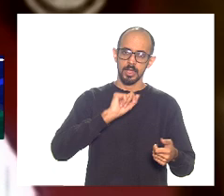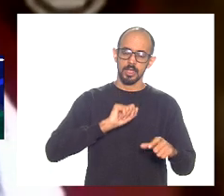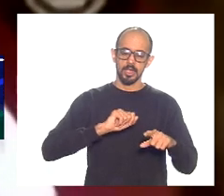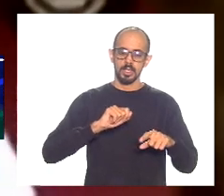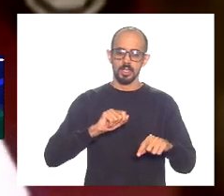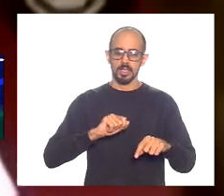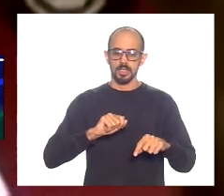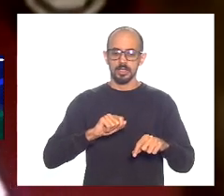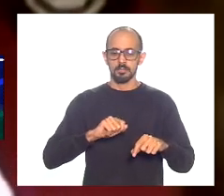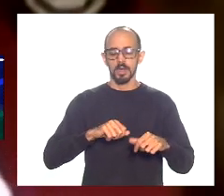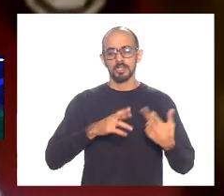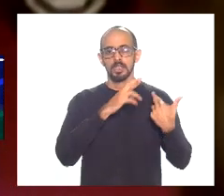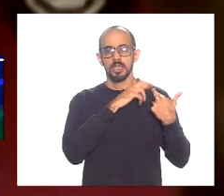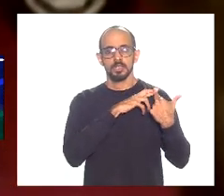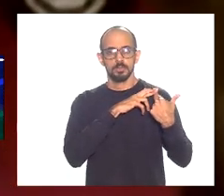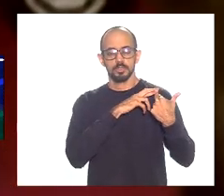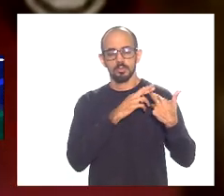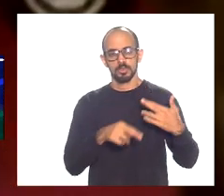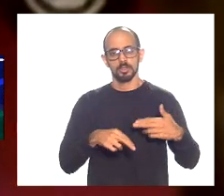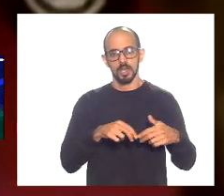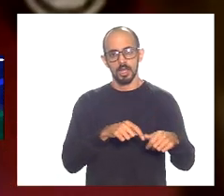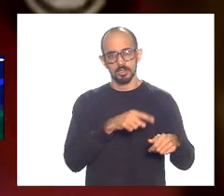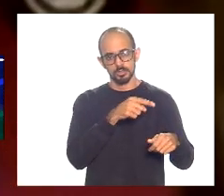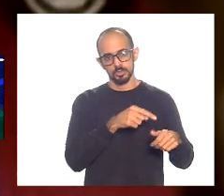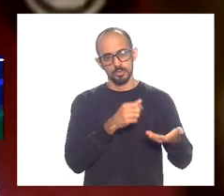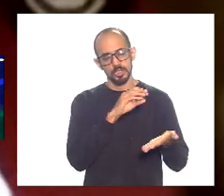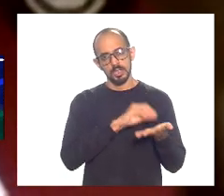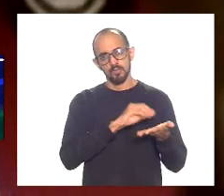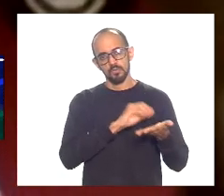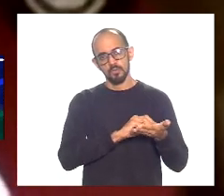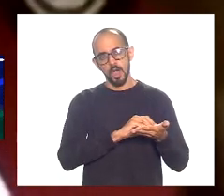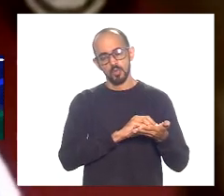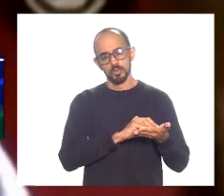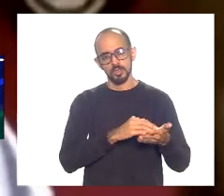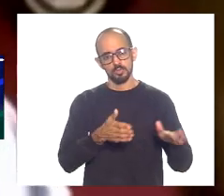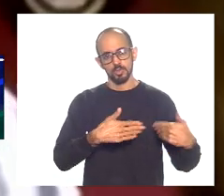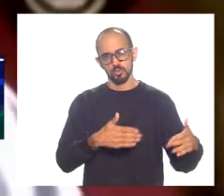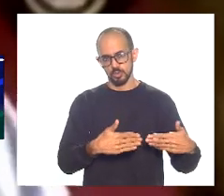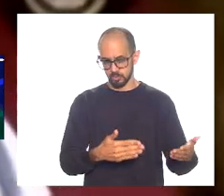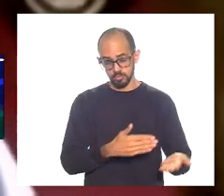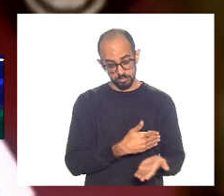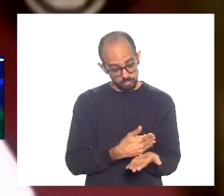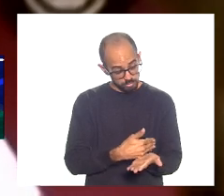serem responsabilizados por esta falta de estrutura produtiva? Começa por aí.